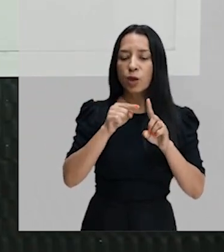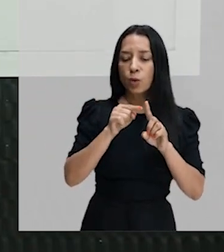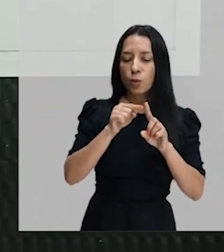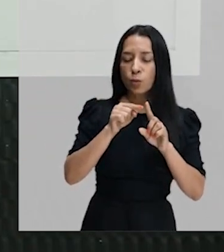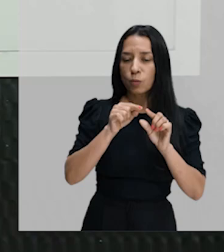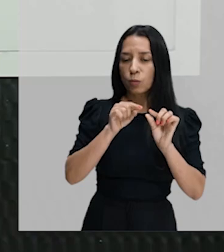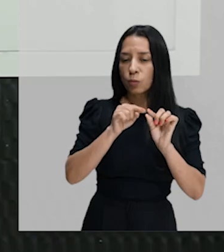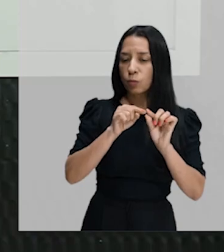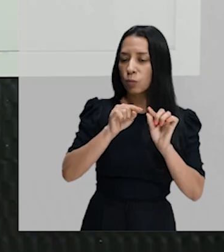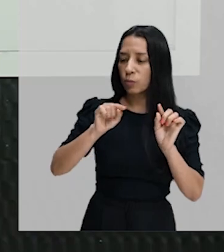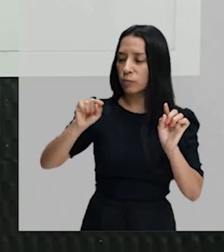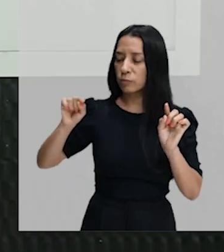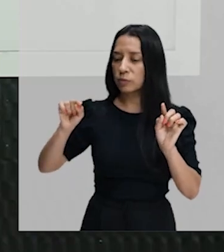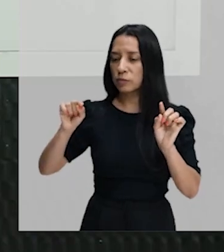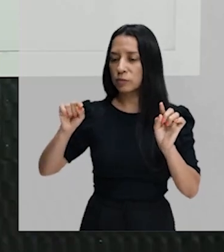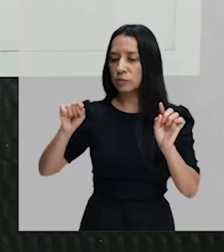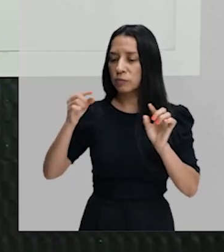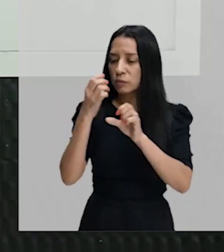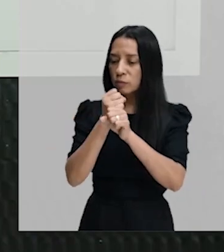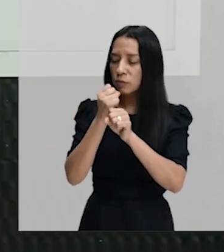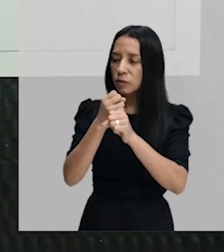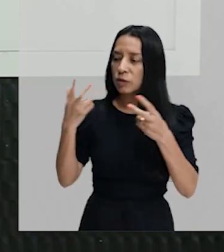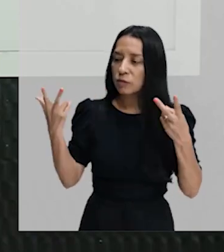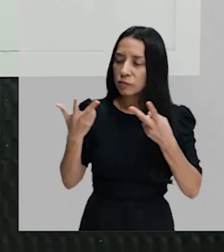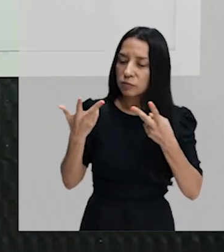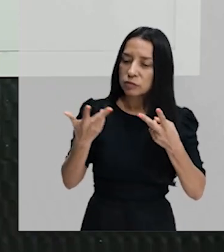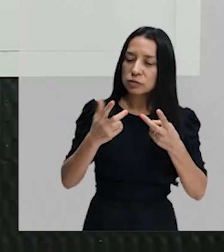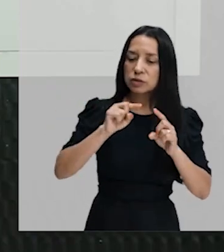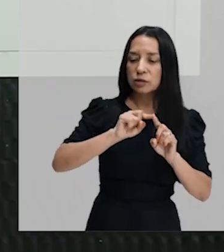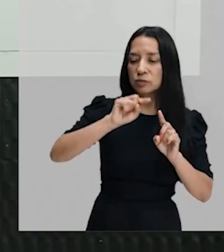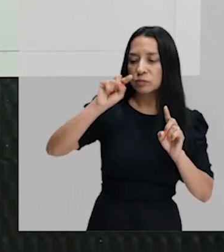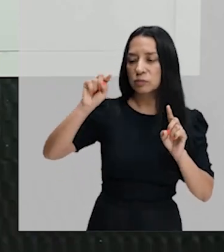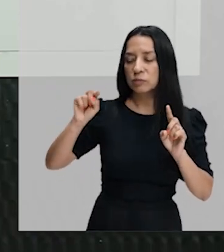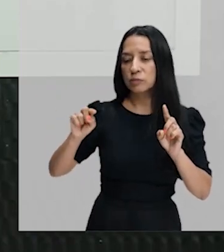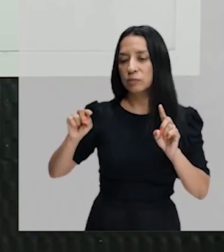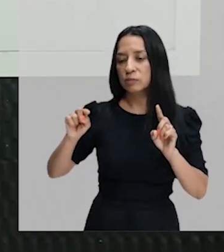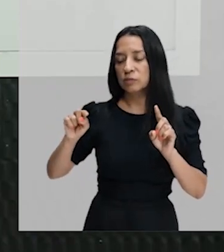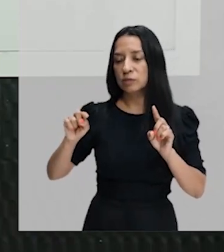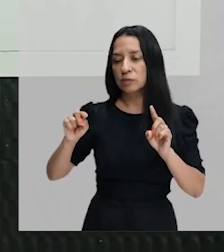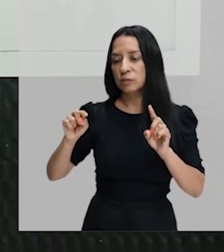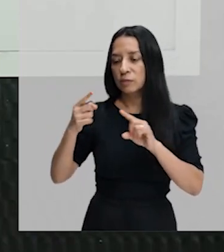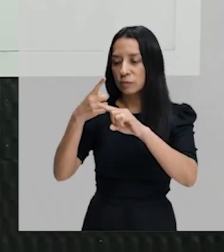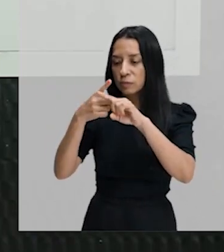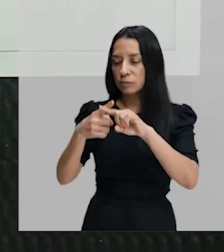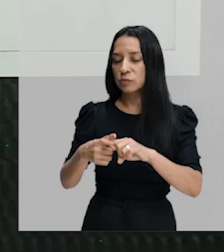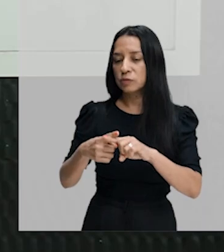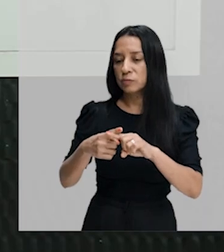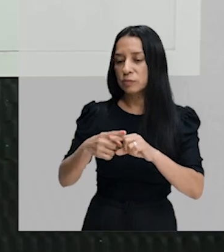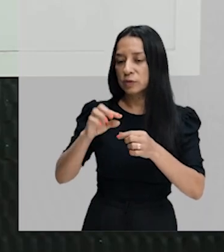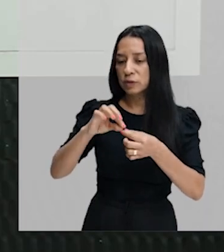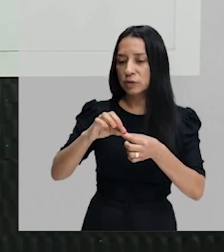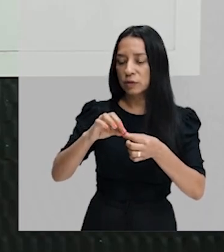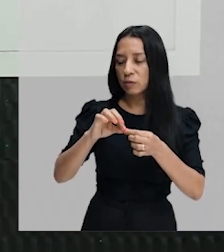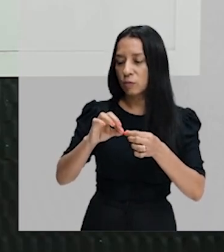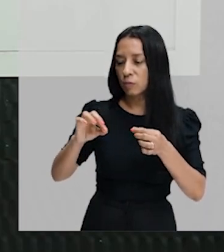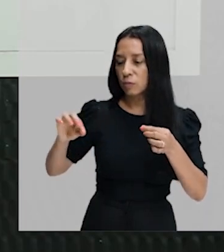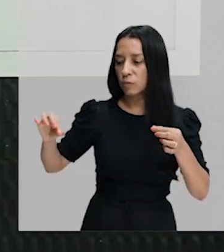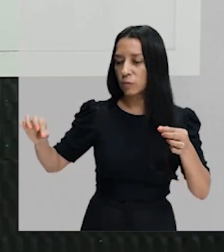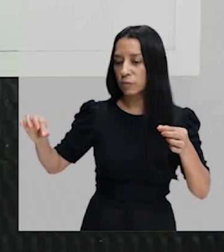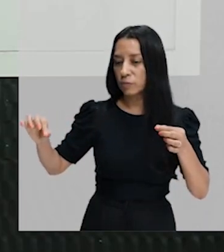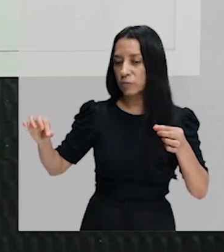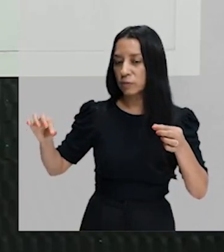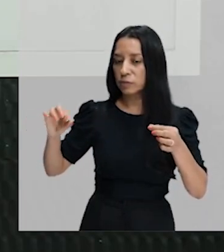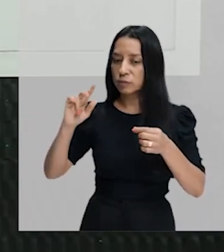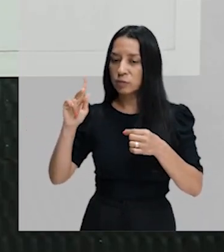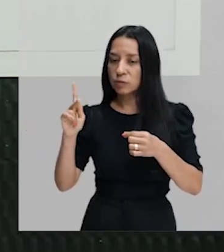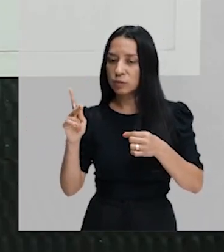porque é para calcular a velocidade de uma onda nós vamos multiplicar o seu comprimento com a frequência a